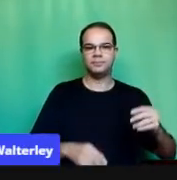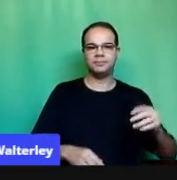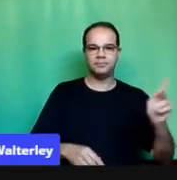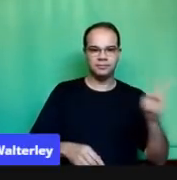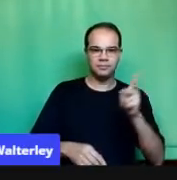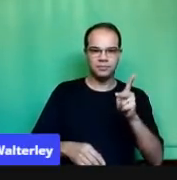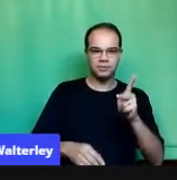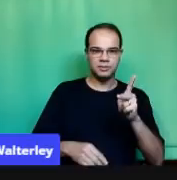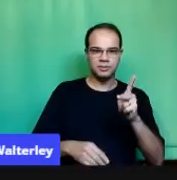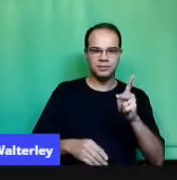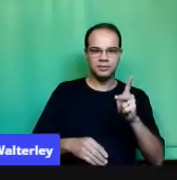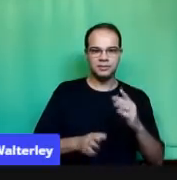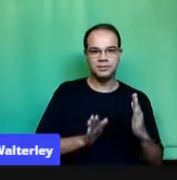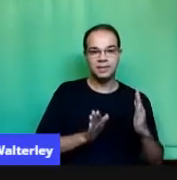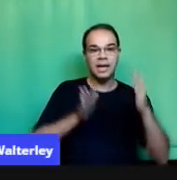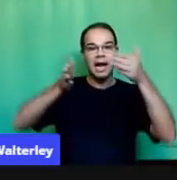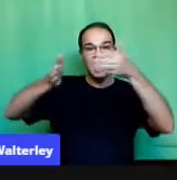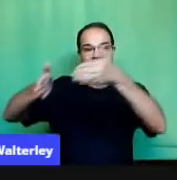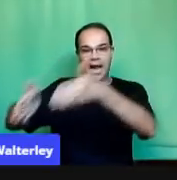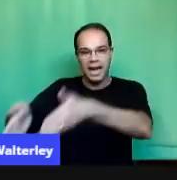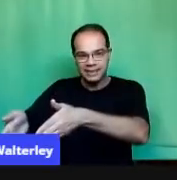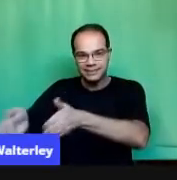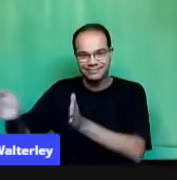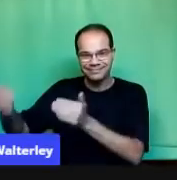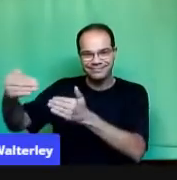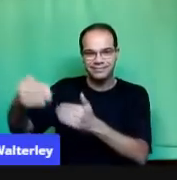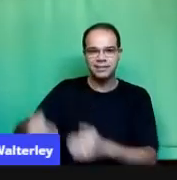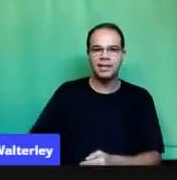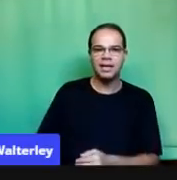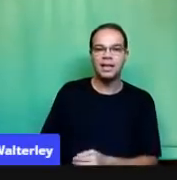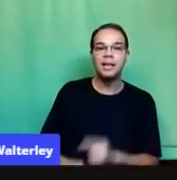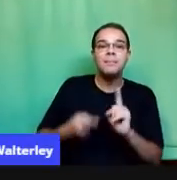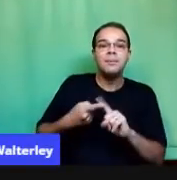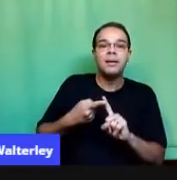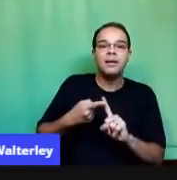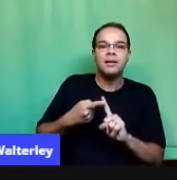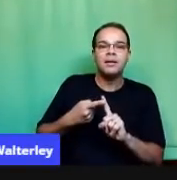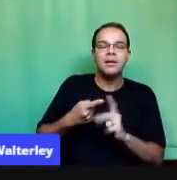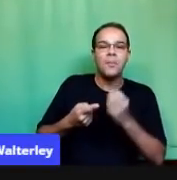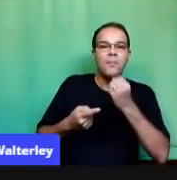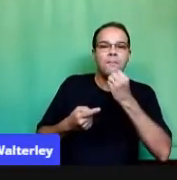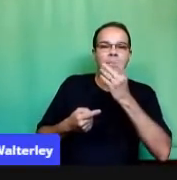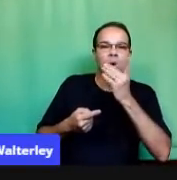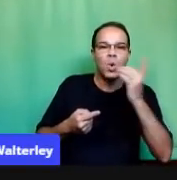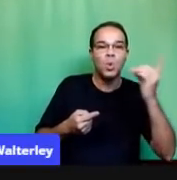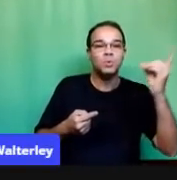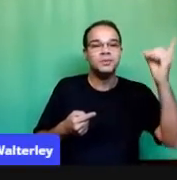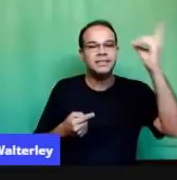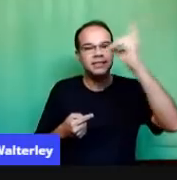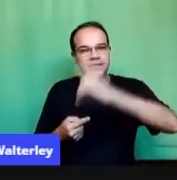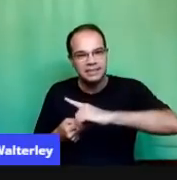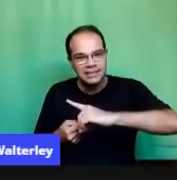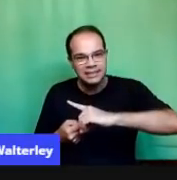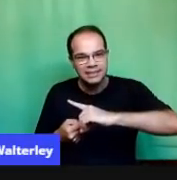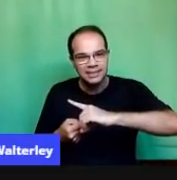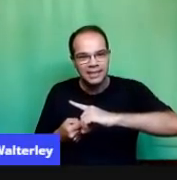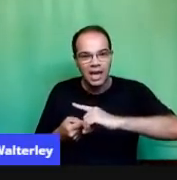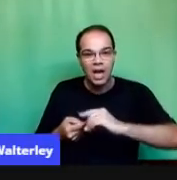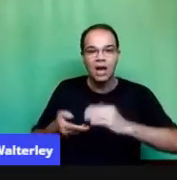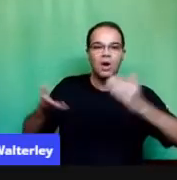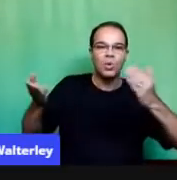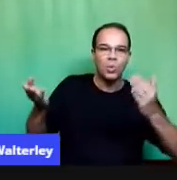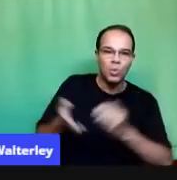é um bom dia, uma musiquinha, uma história. Ah, que dia que é hoje? Vamos olhar